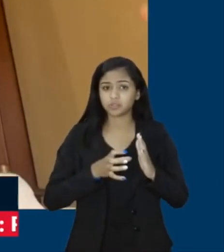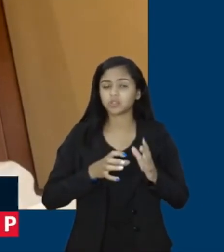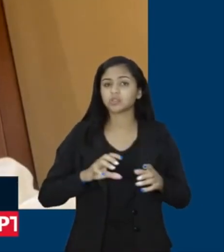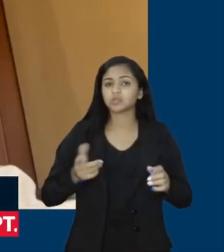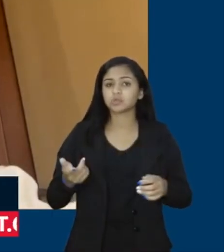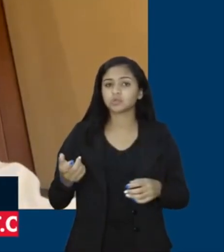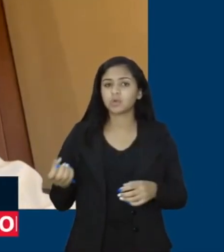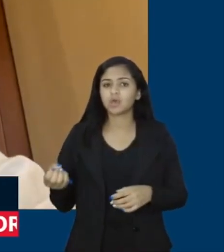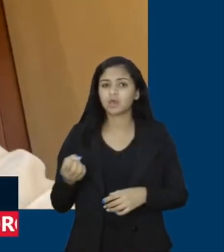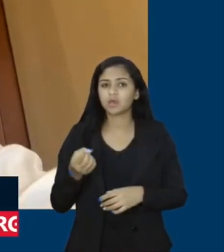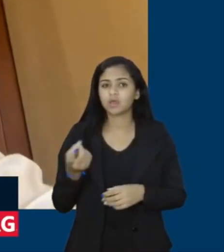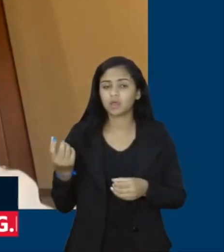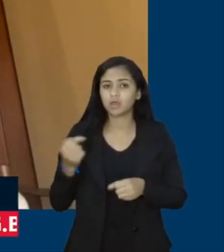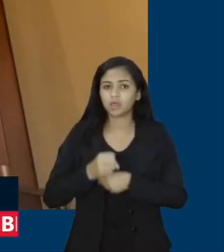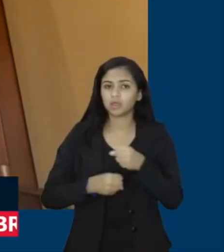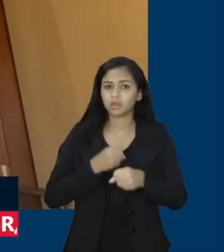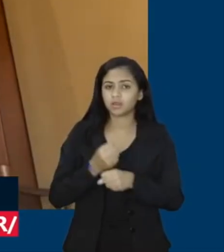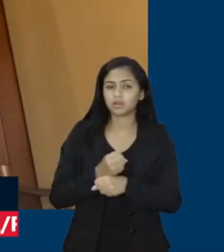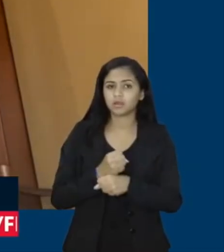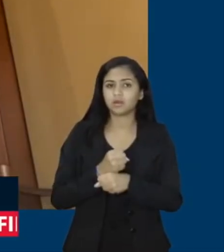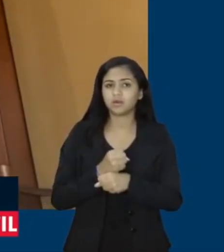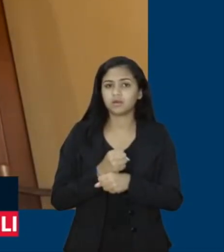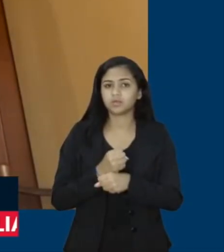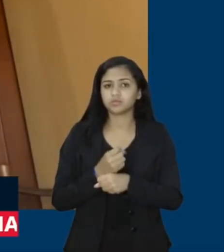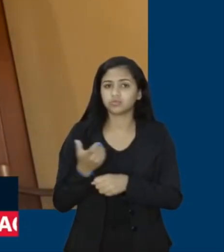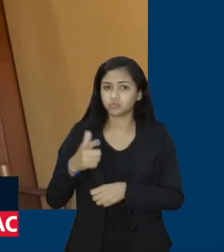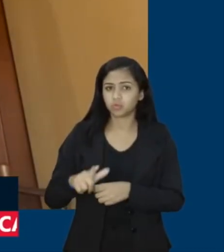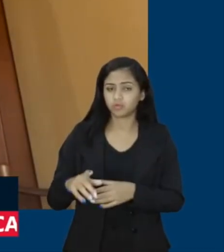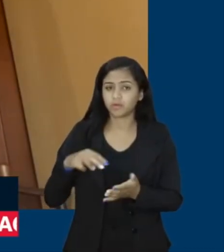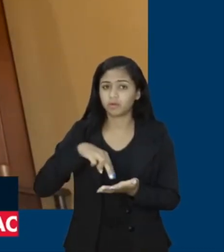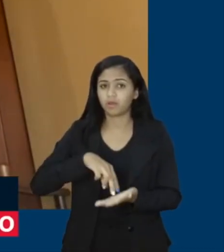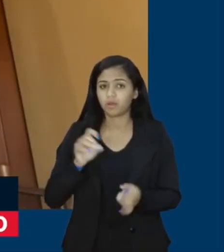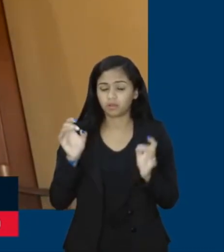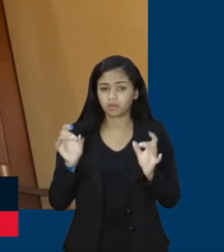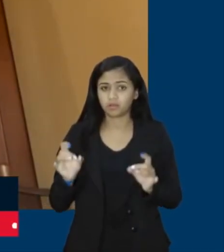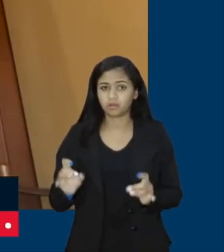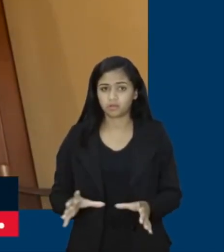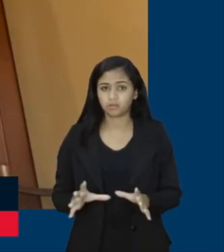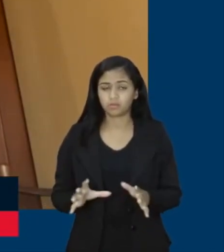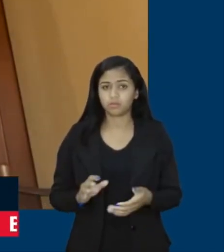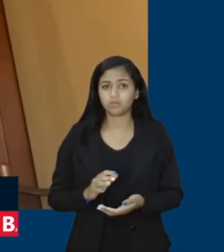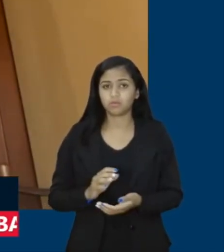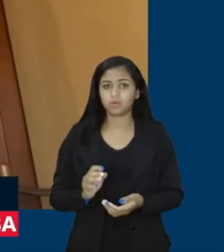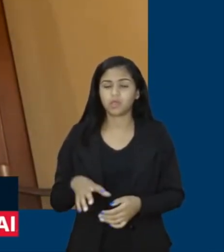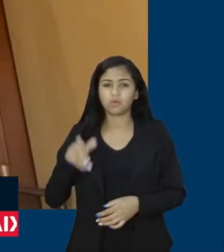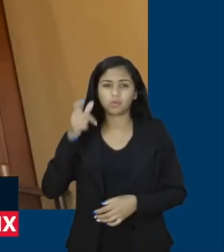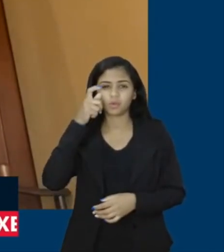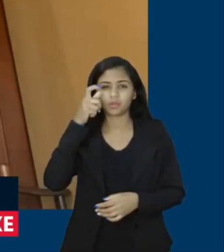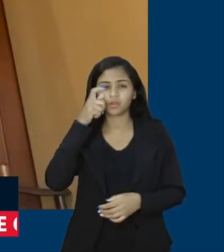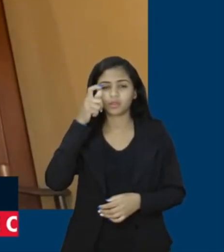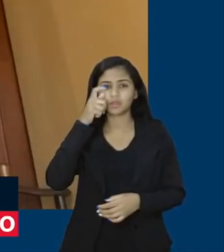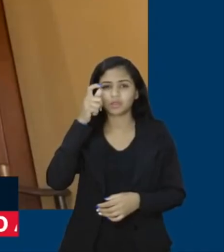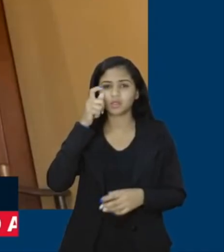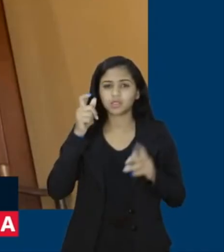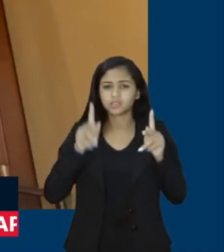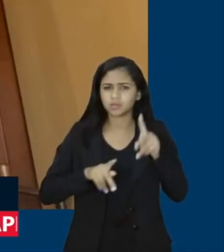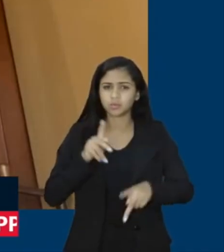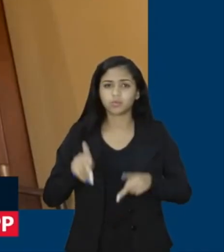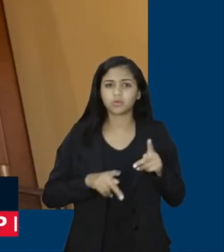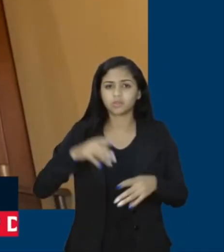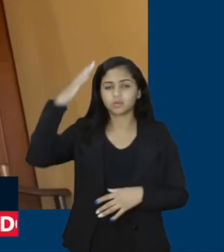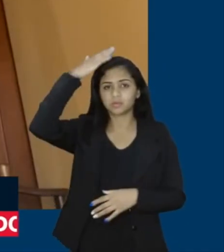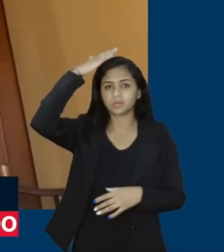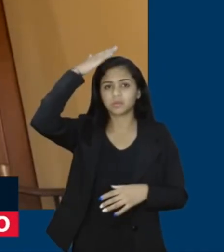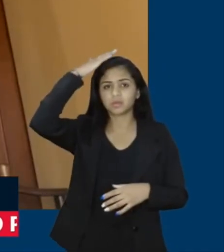eleição no ano que vem, vamos ter disputa, cada um se posiciona, mas agora é hora de olhar o interesse da população. E o Paraná tem que ser